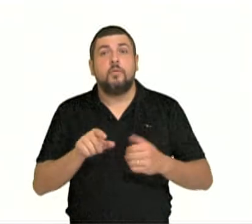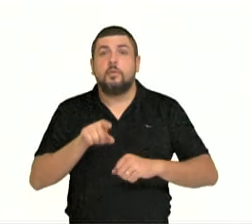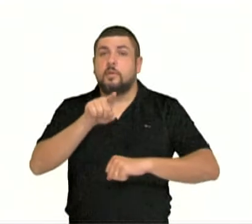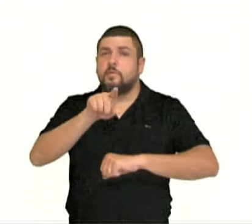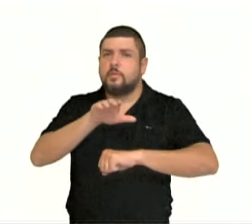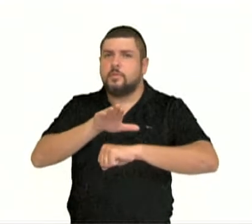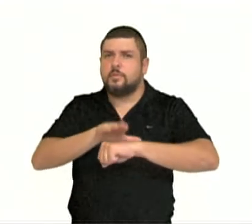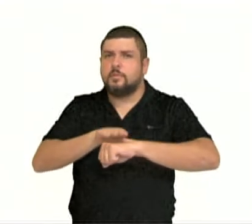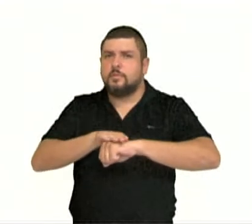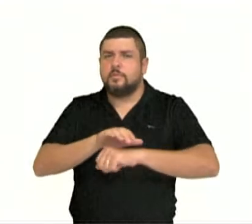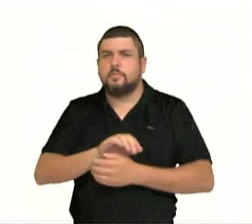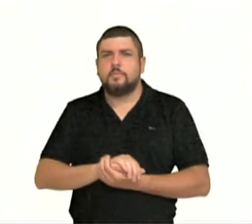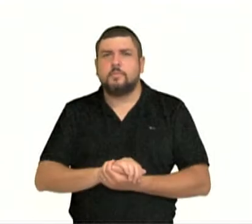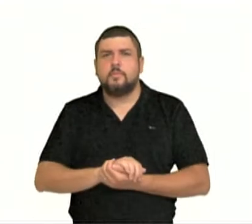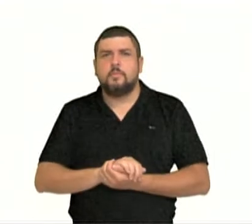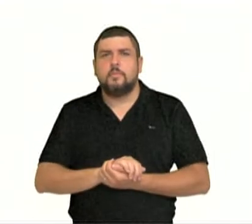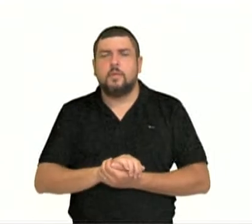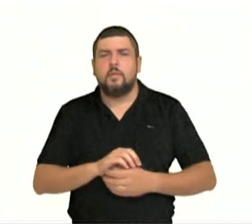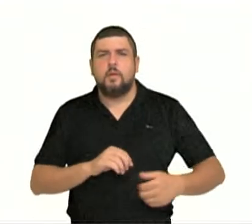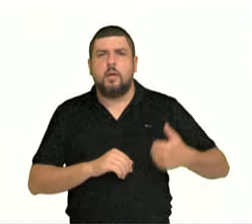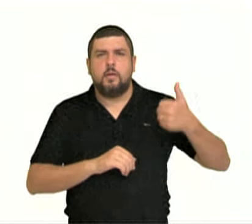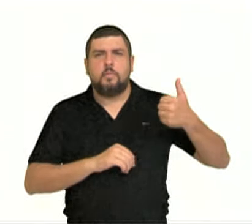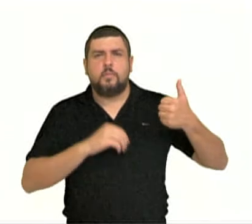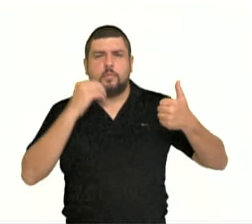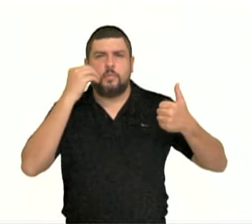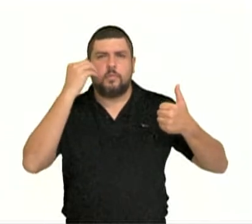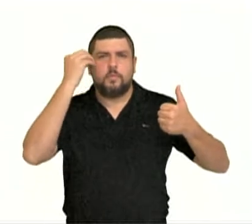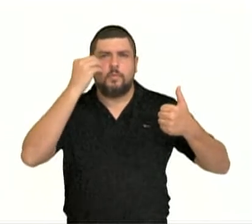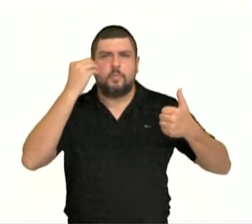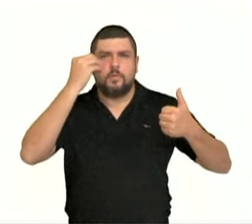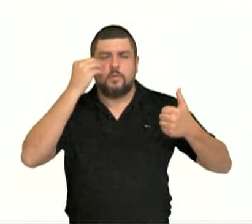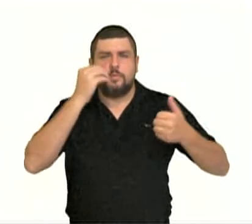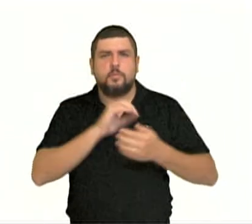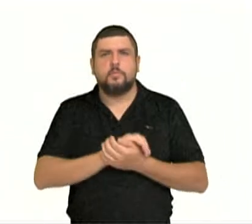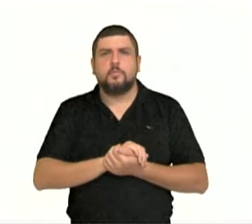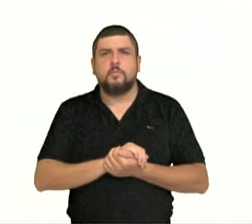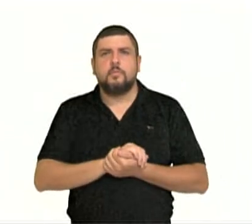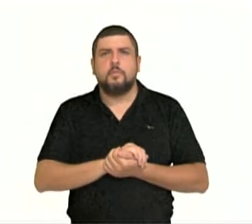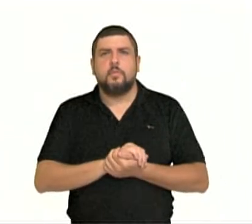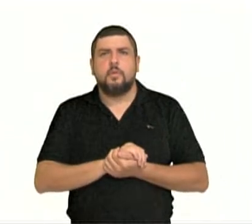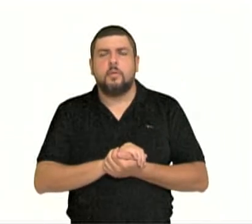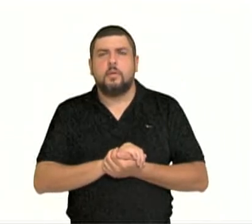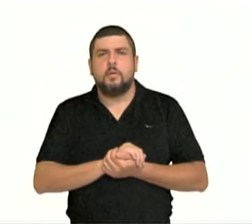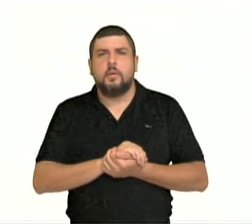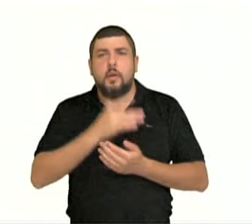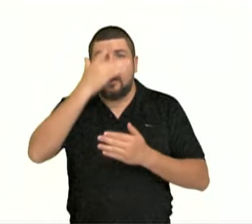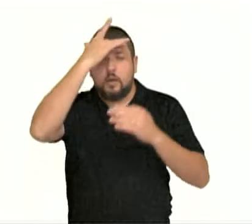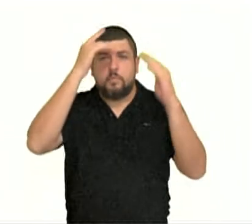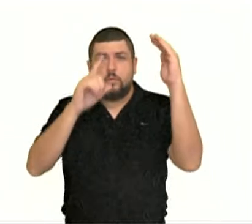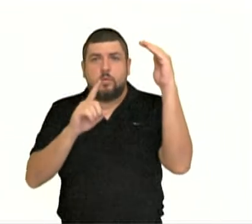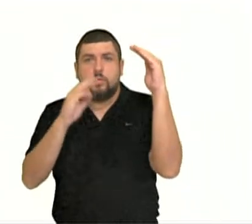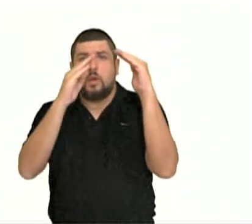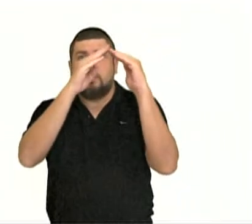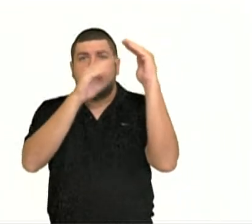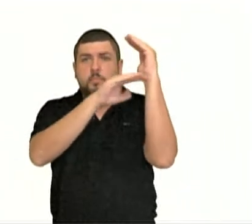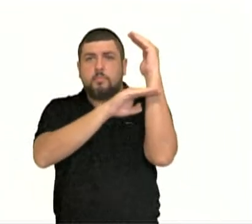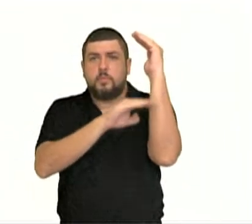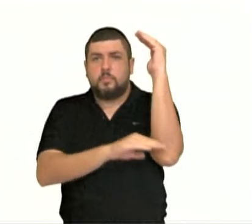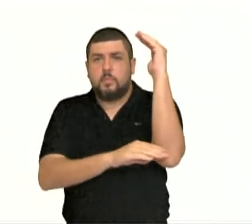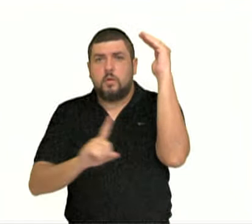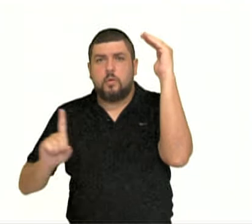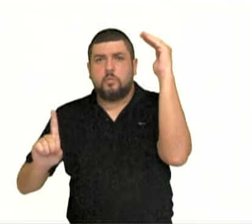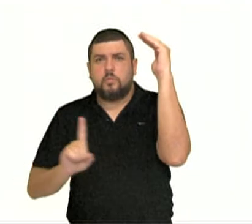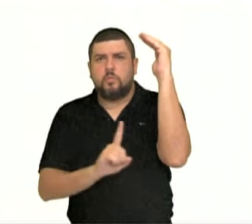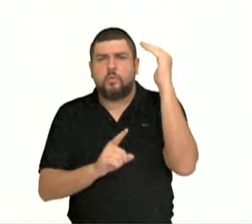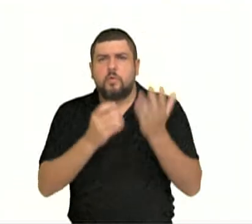né? Vamos fazer com a nossa primeira experiência, aquela pergunta que a gente falou. Para segurar as bolas, qual delas era preciso mais força? E